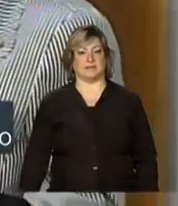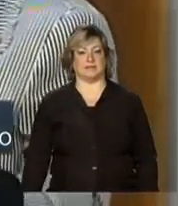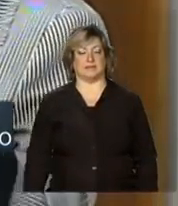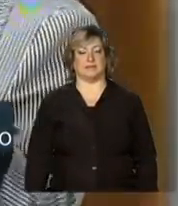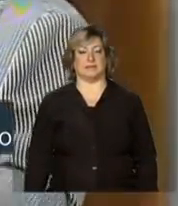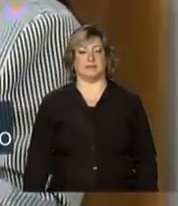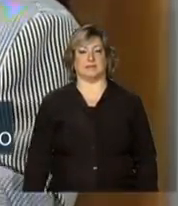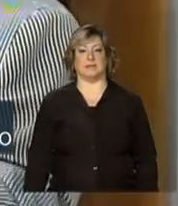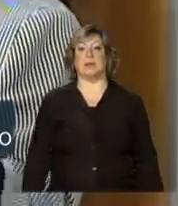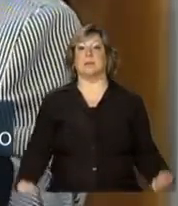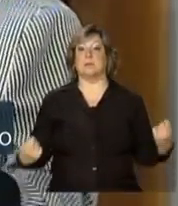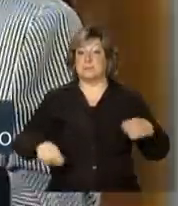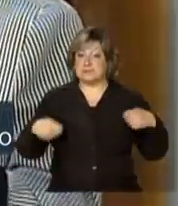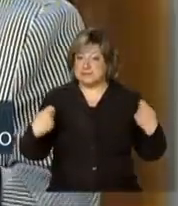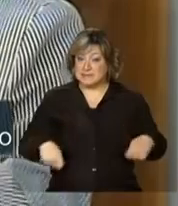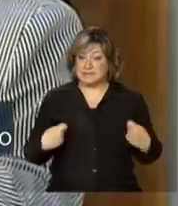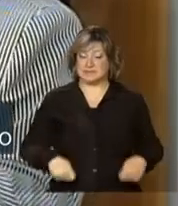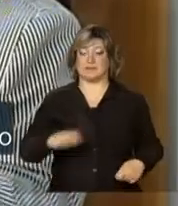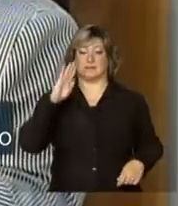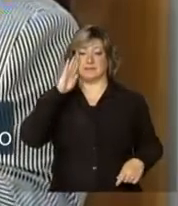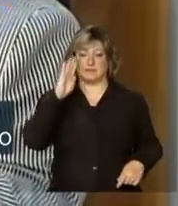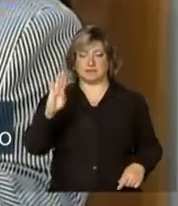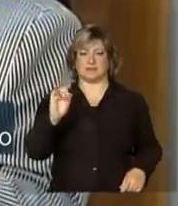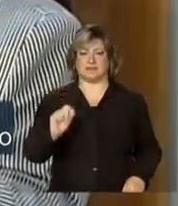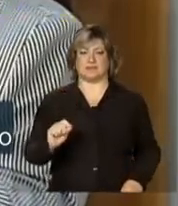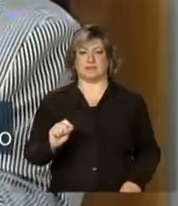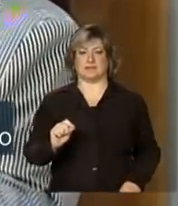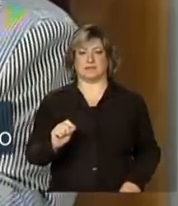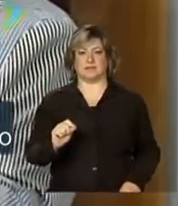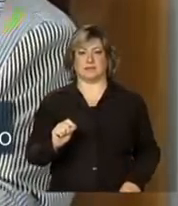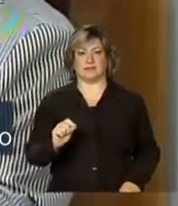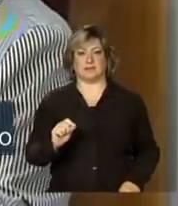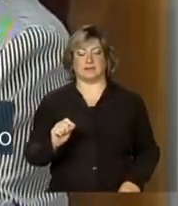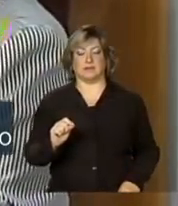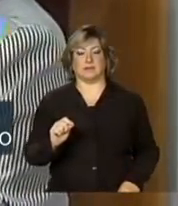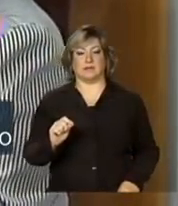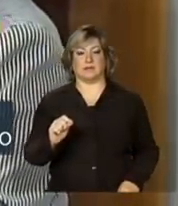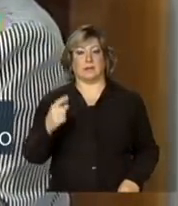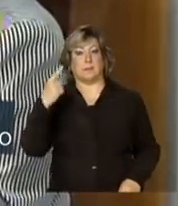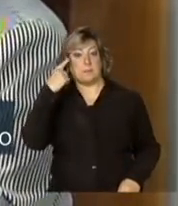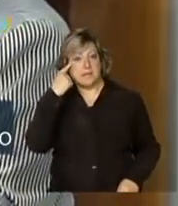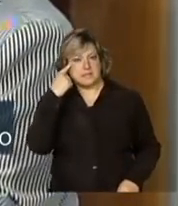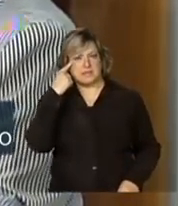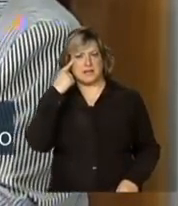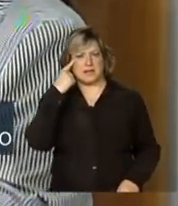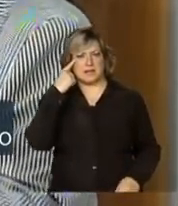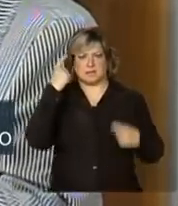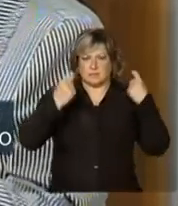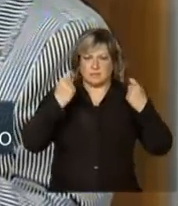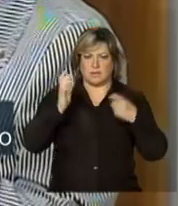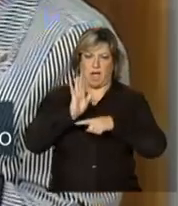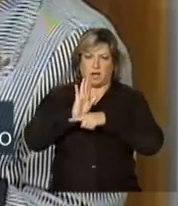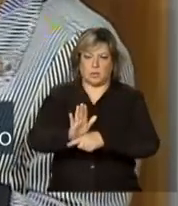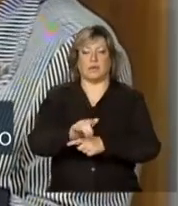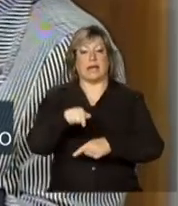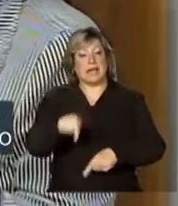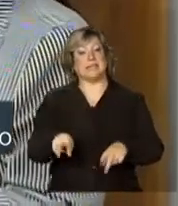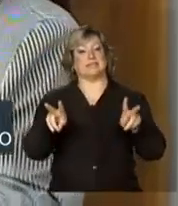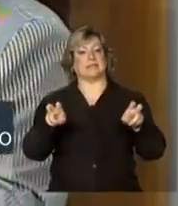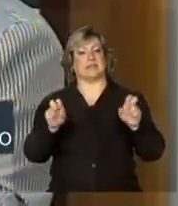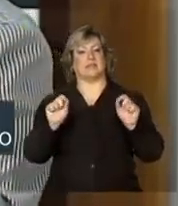tem que necessariamente olhar para a perspectiva de gênero como uma